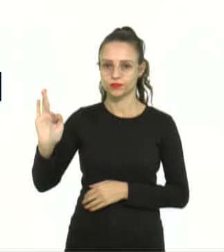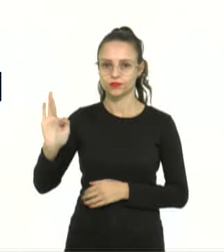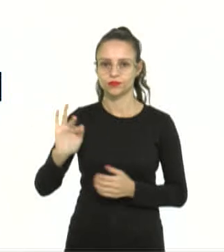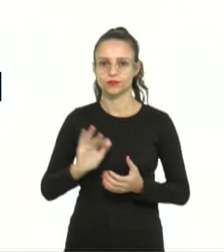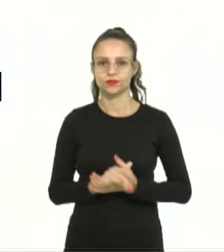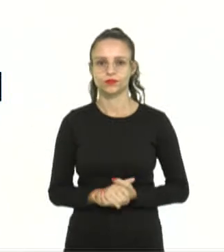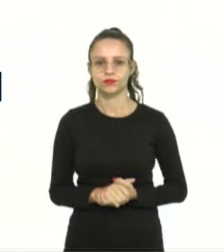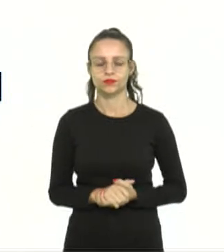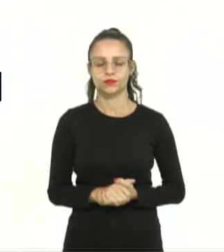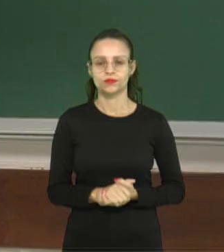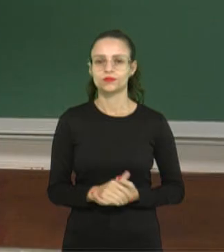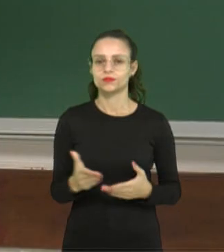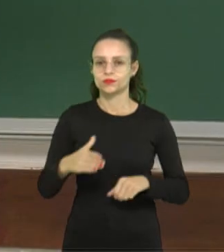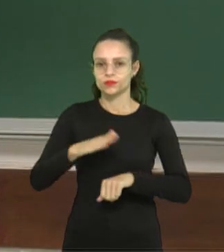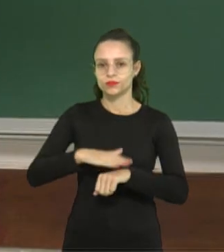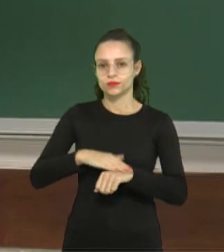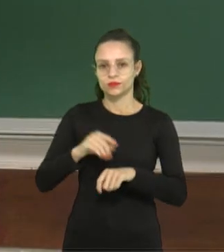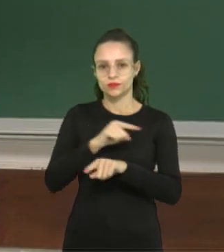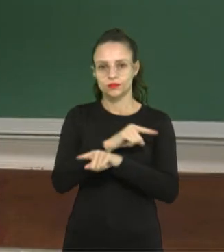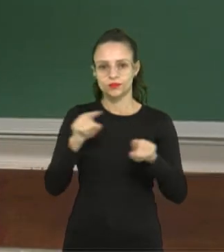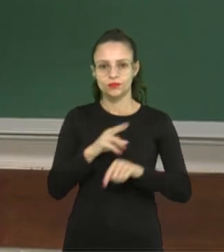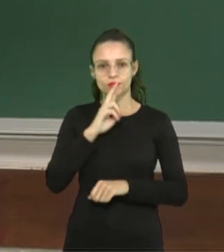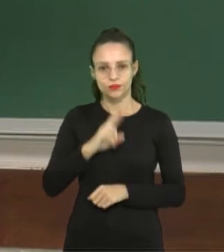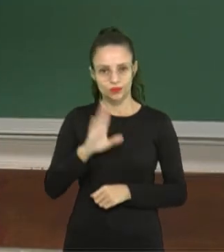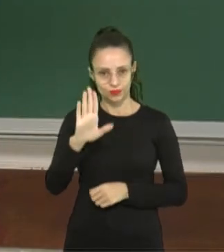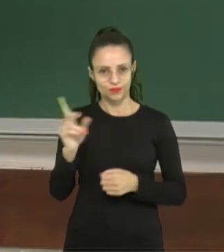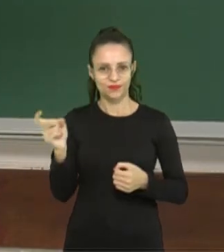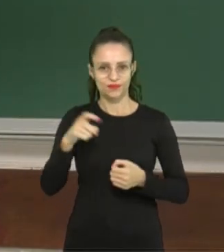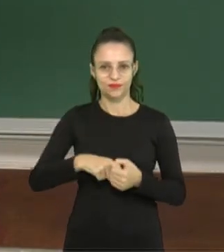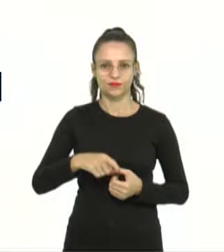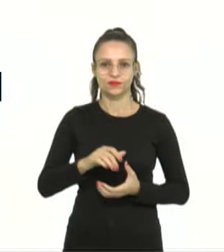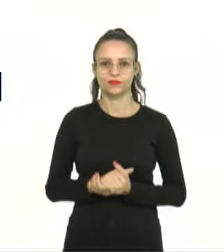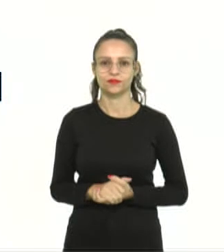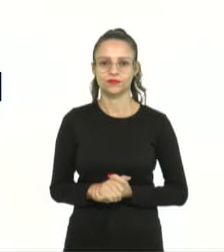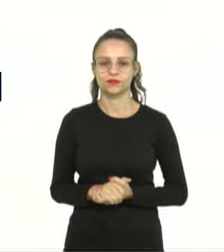la tomatina. Um tempinho para você responder e nós já voltamos.